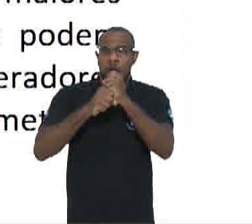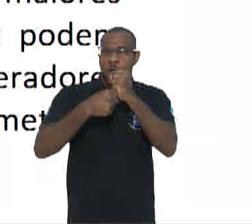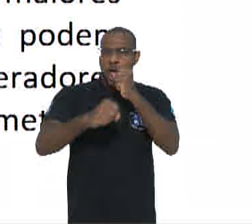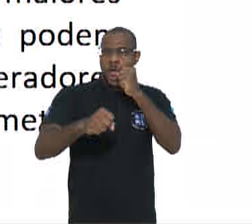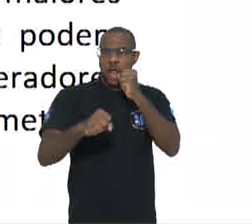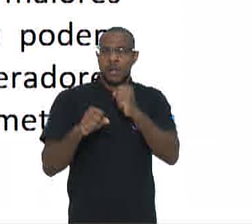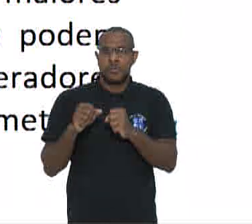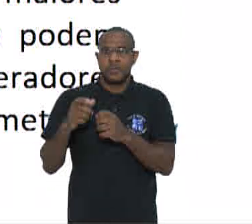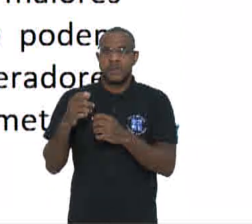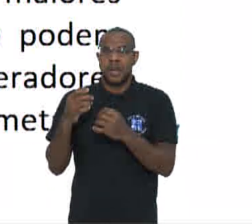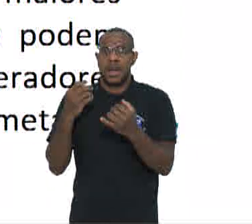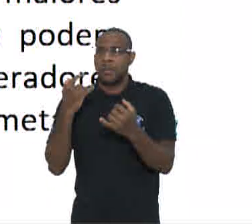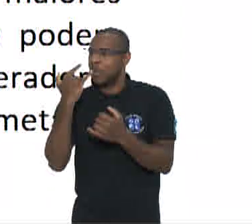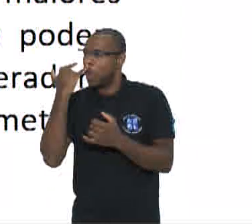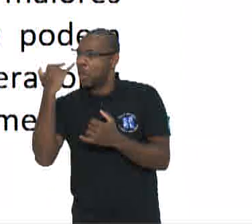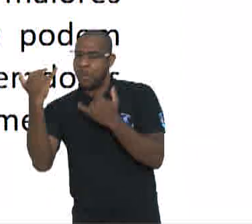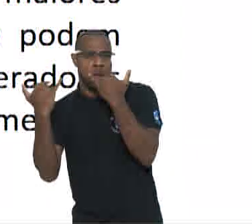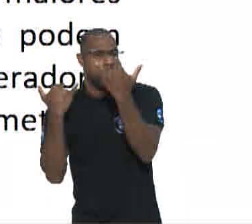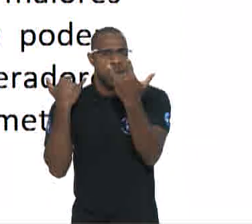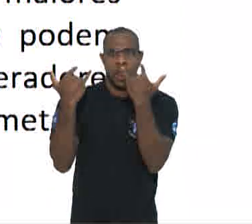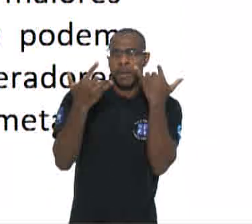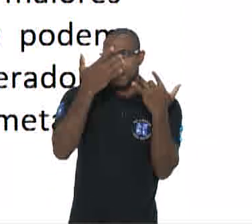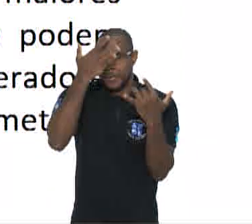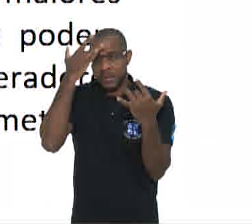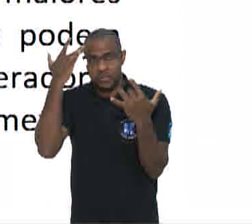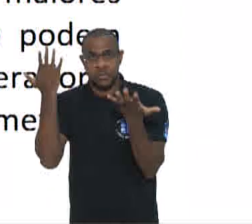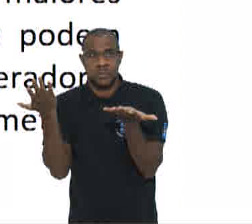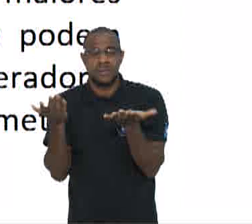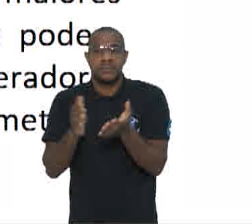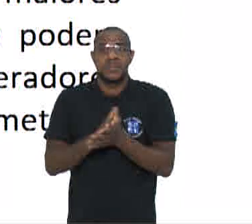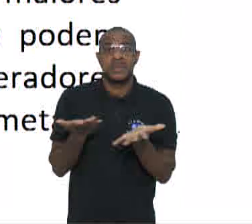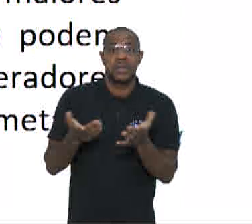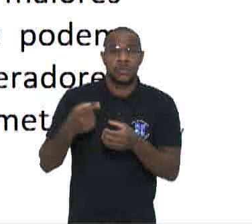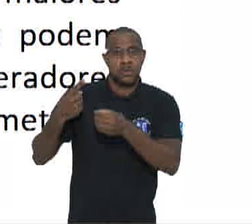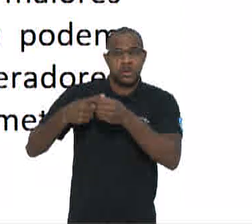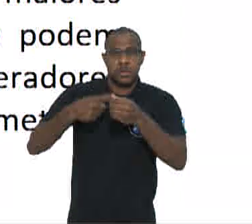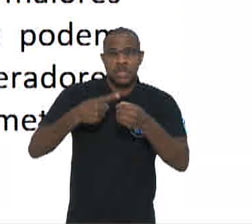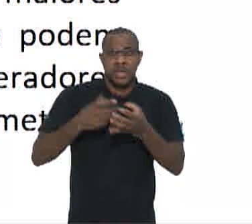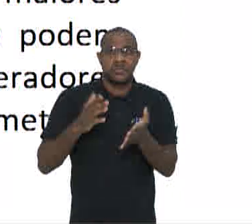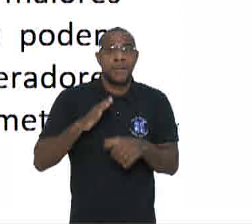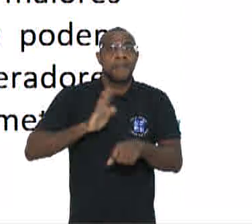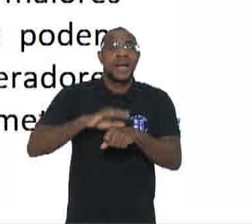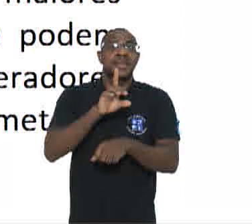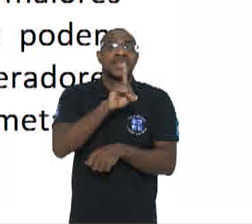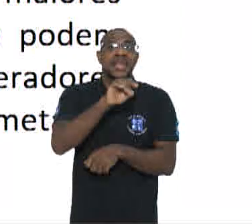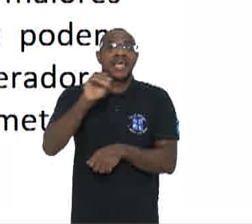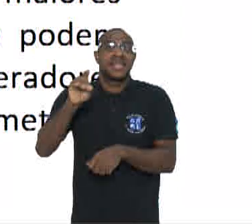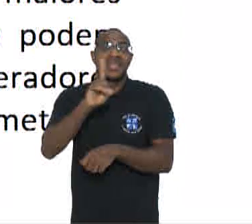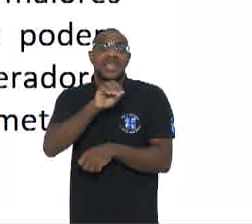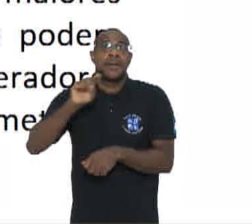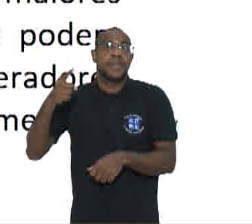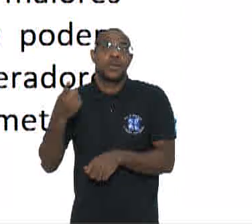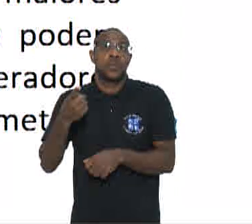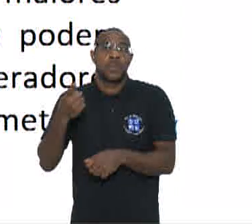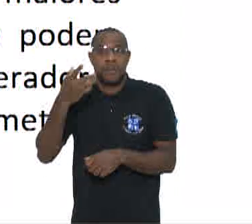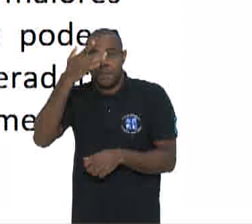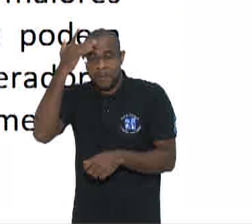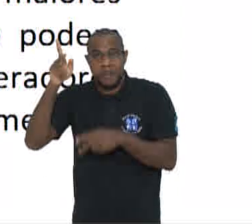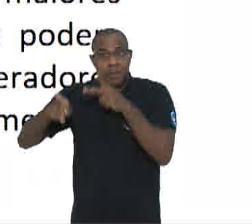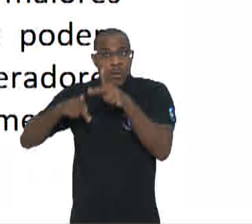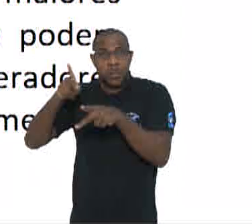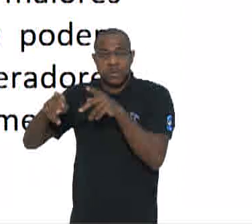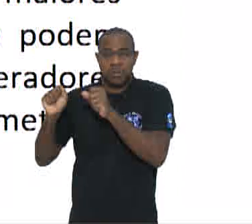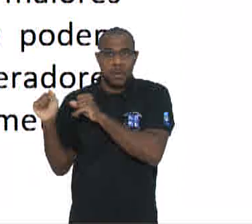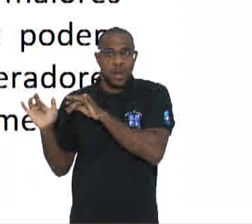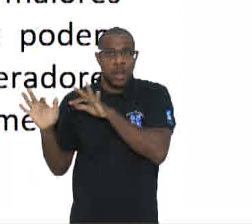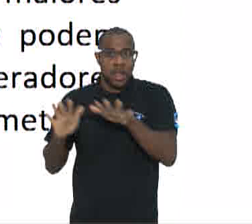lei prevê que municípios com menos de 100 mil habitantes podem formar consórcios para lançar licitações. Ainda